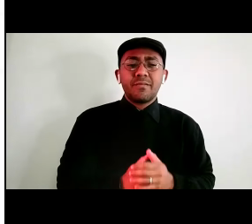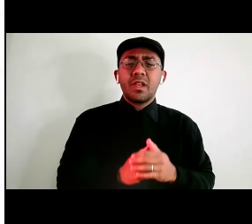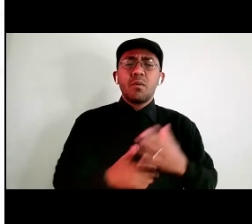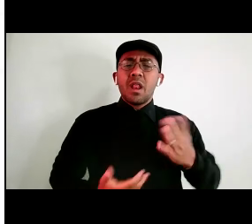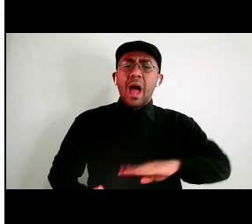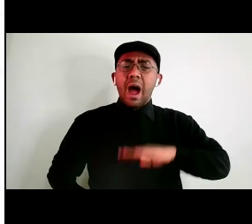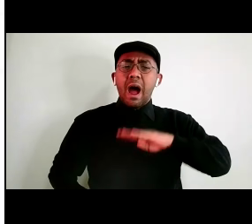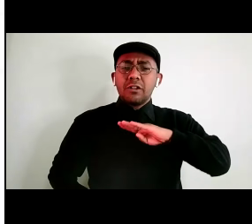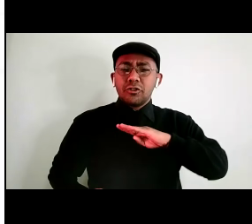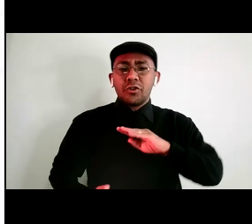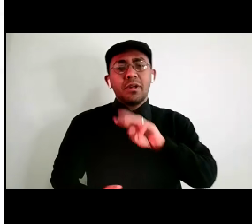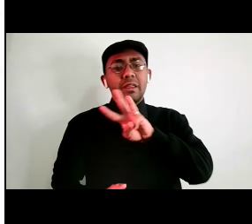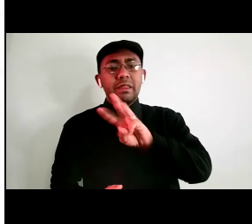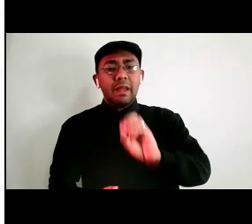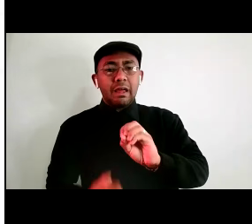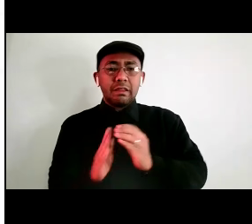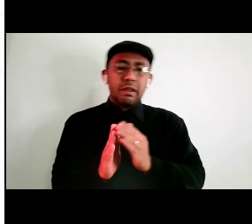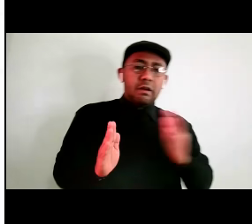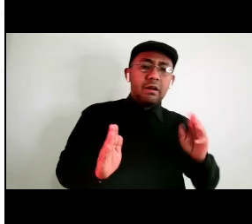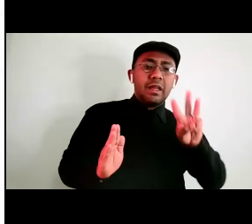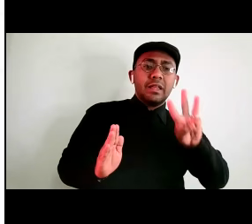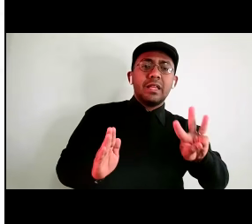grupo de 30 a 39 anos.